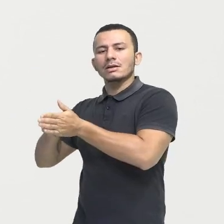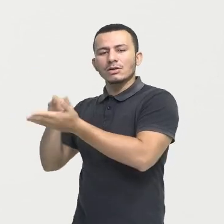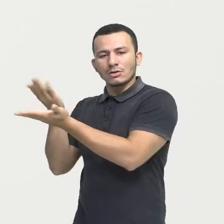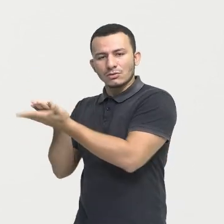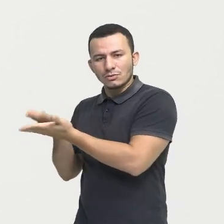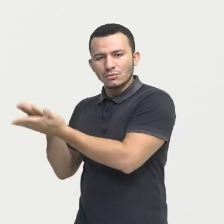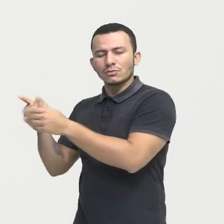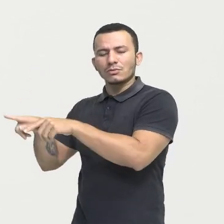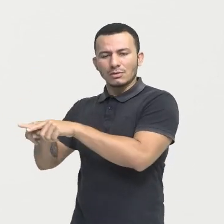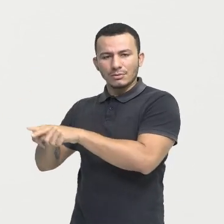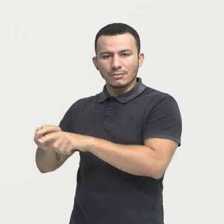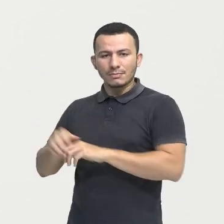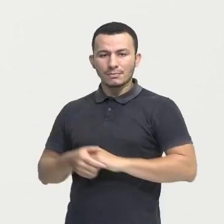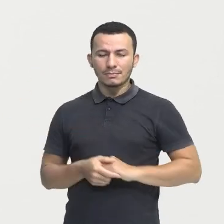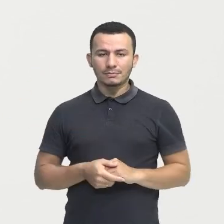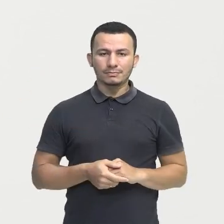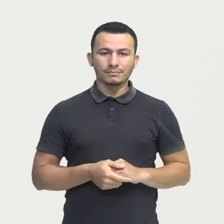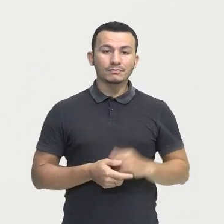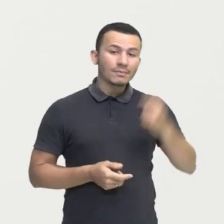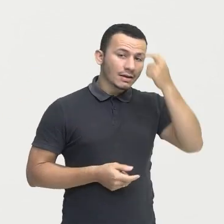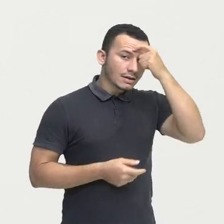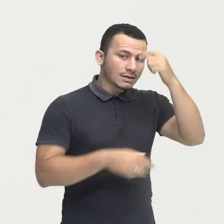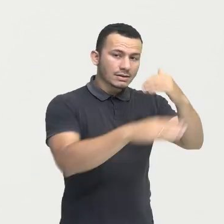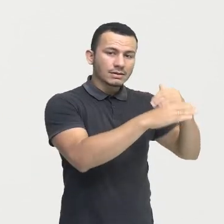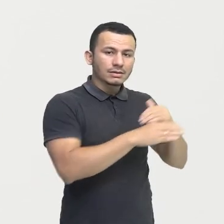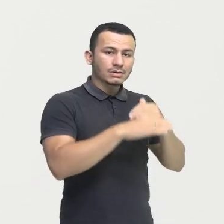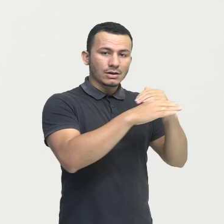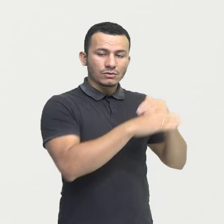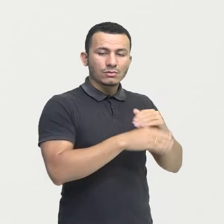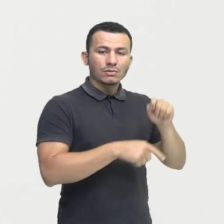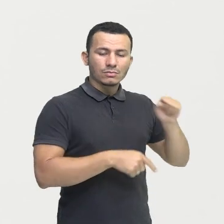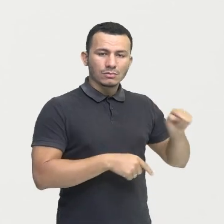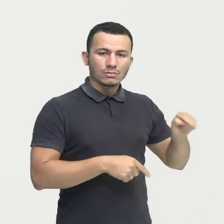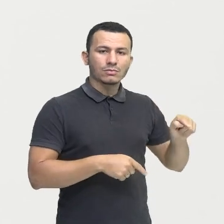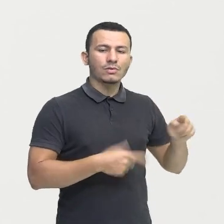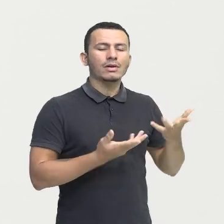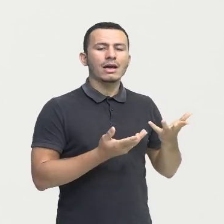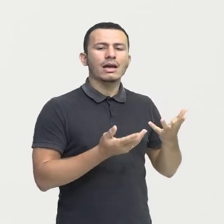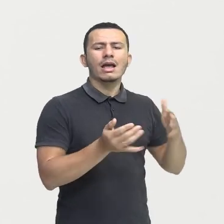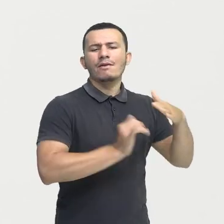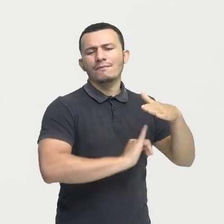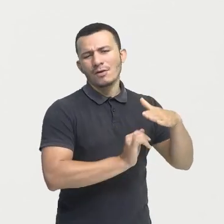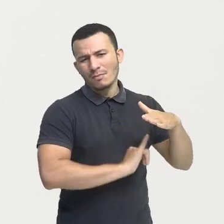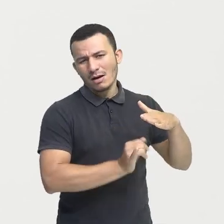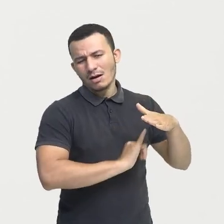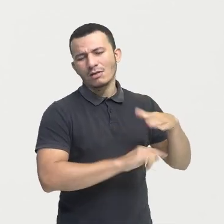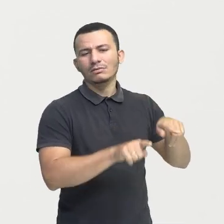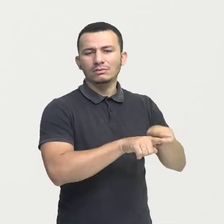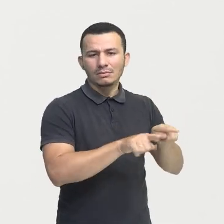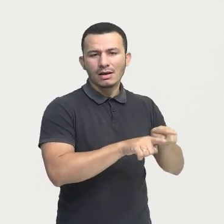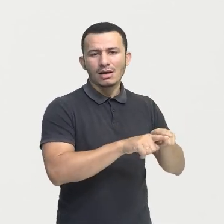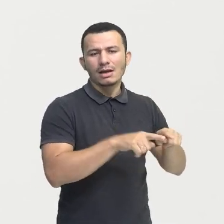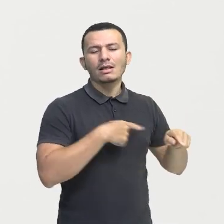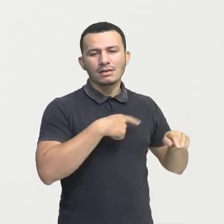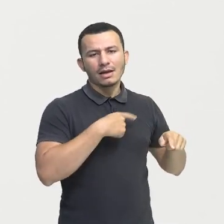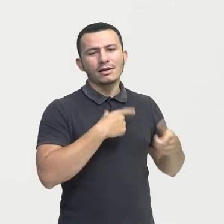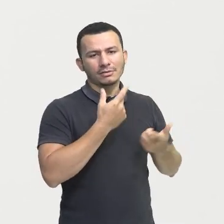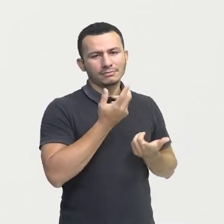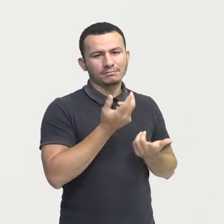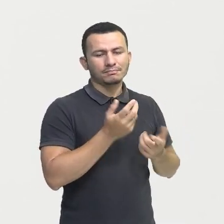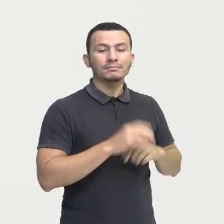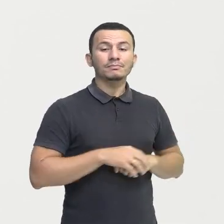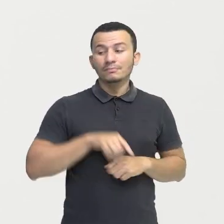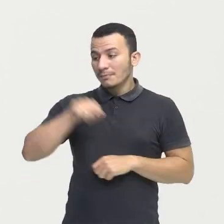Nós temos aí também que o senso comum é um saber informal, né? Então,